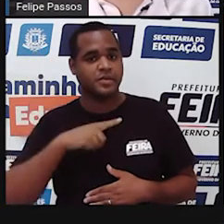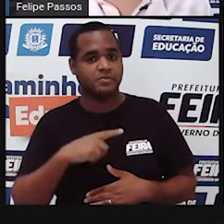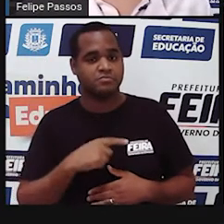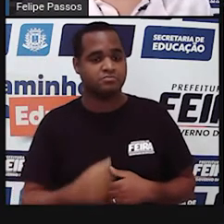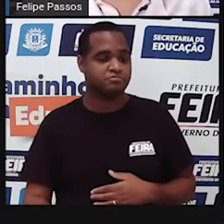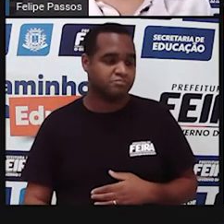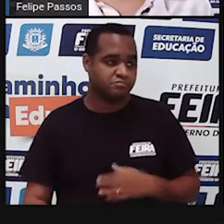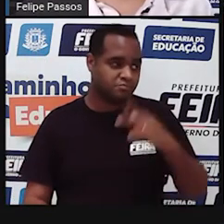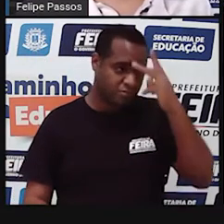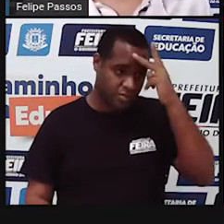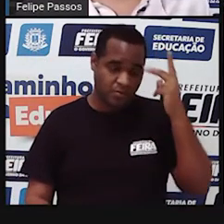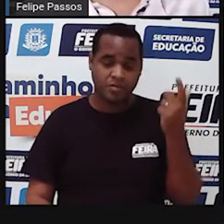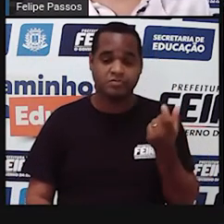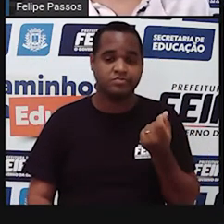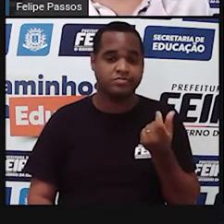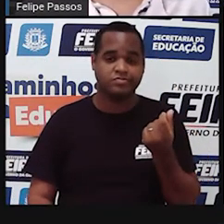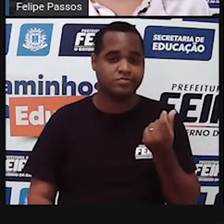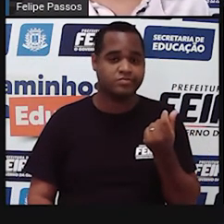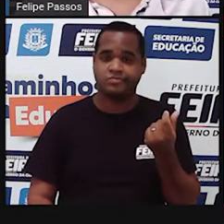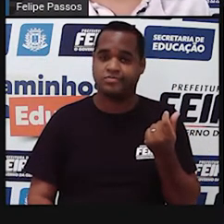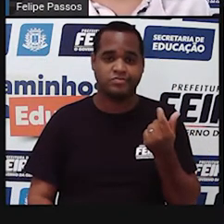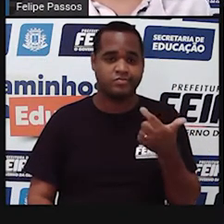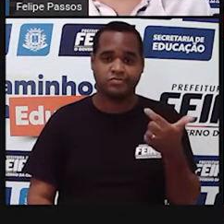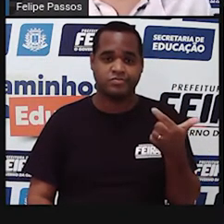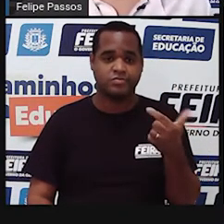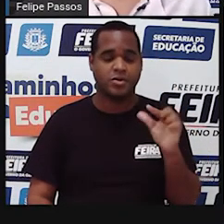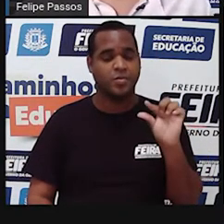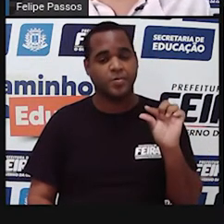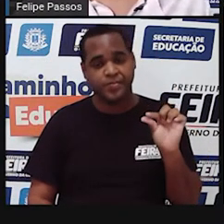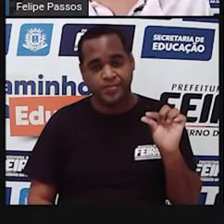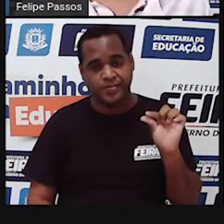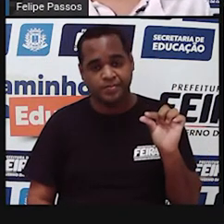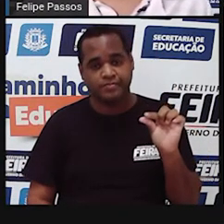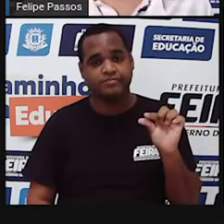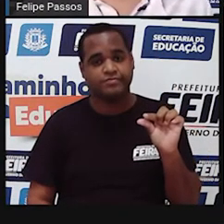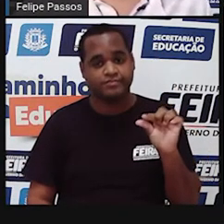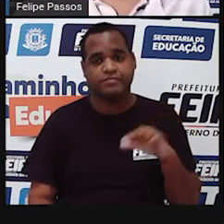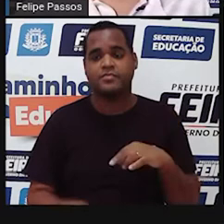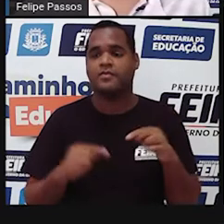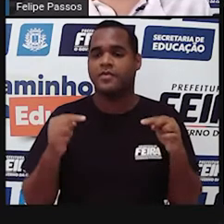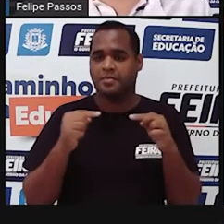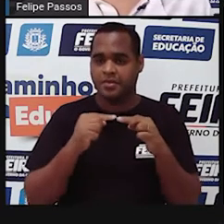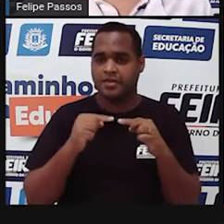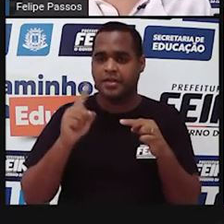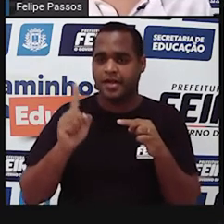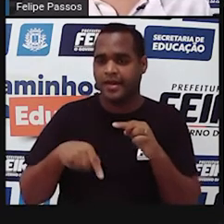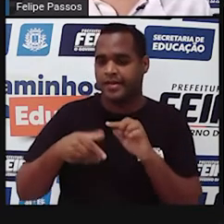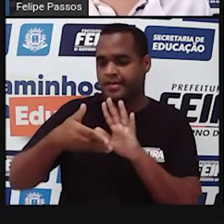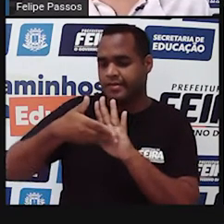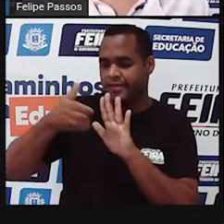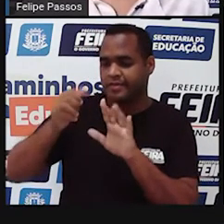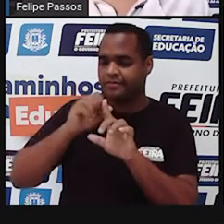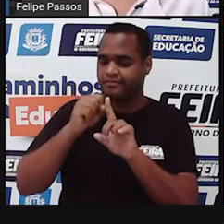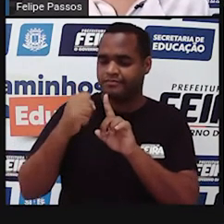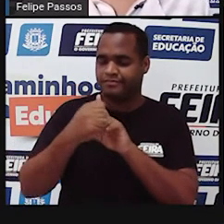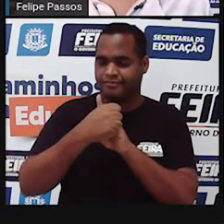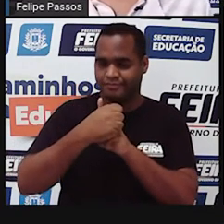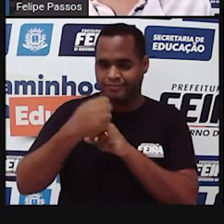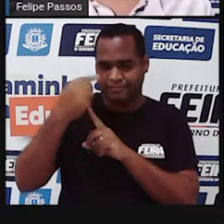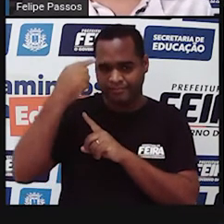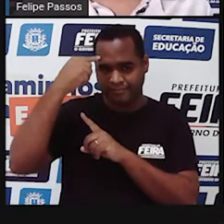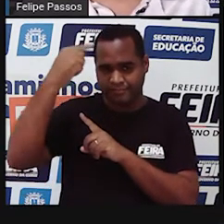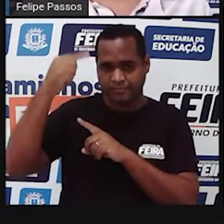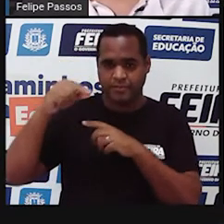têm renda, não têm dinheiro para comprar o básico, né? Isso é um fator que gera exclusão. Muitas vezes essas pessoas elas